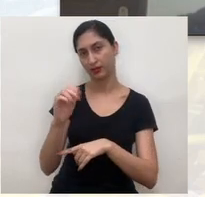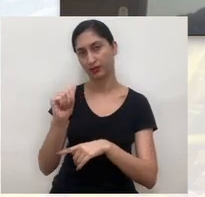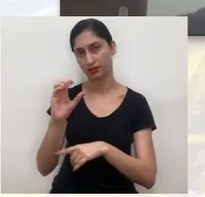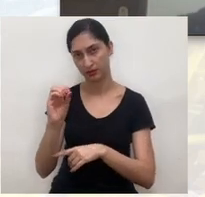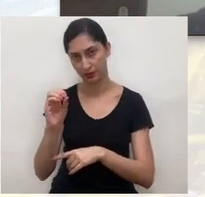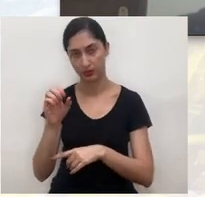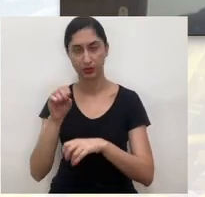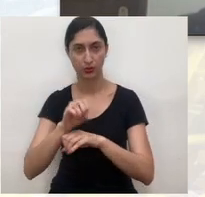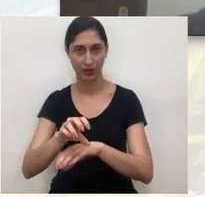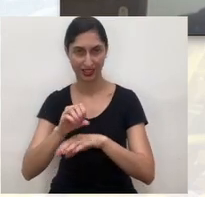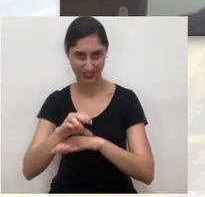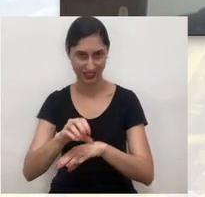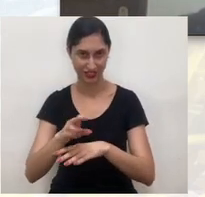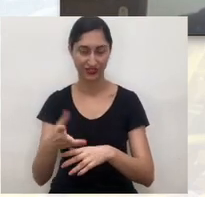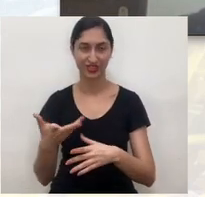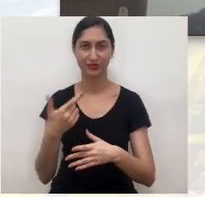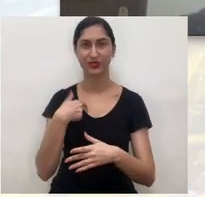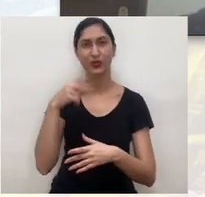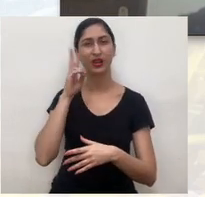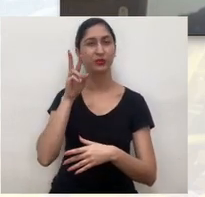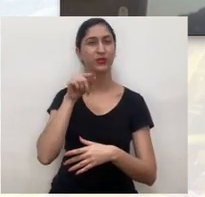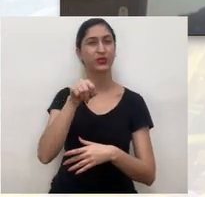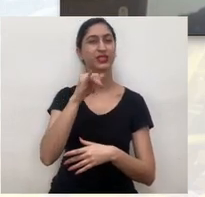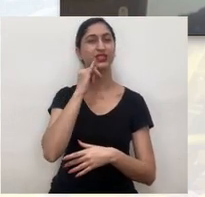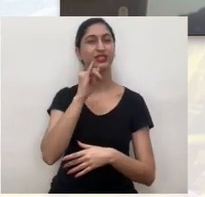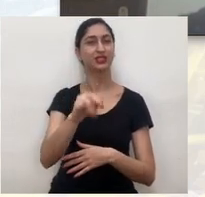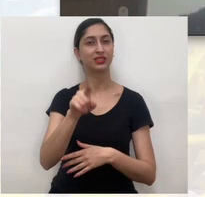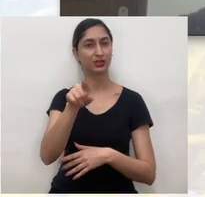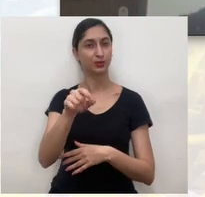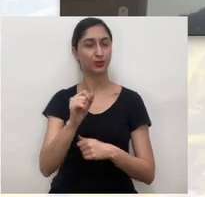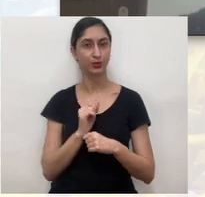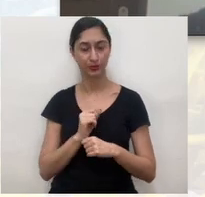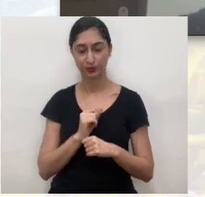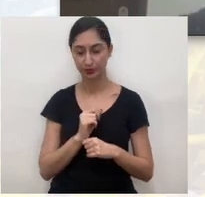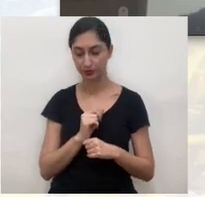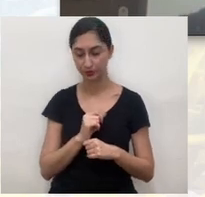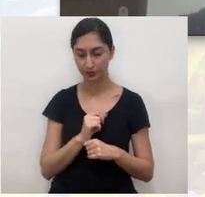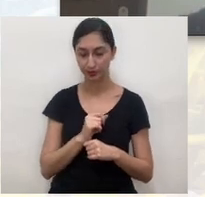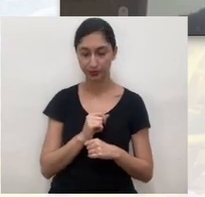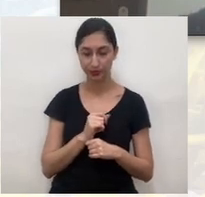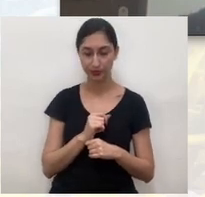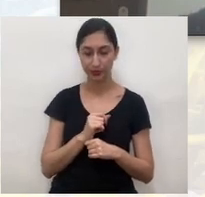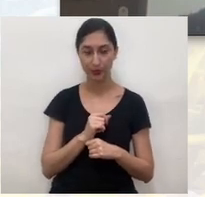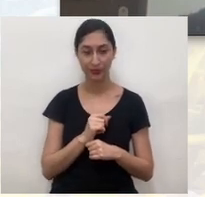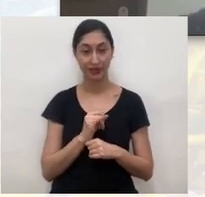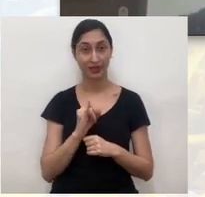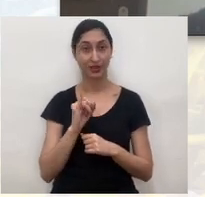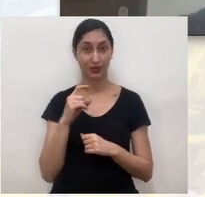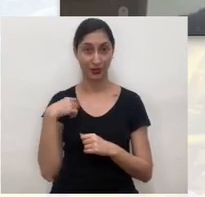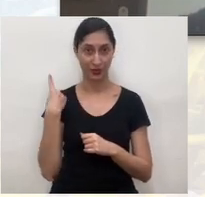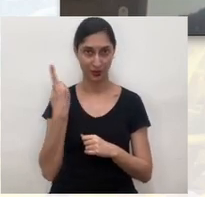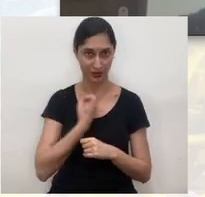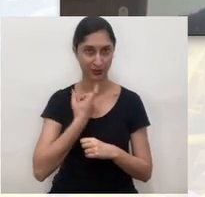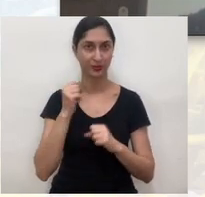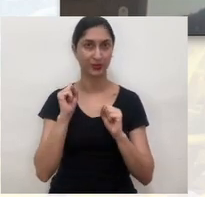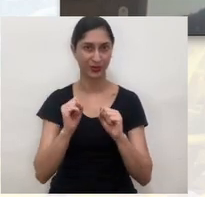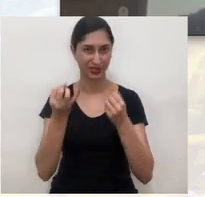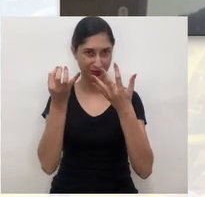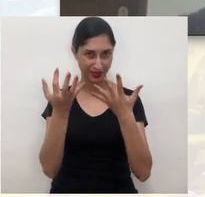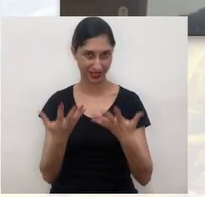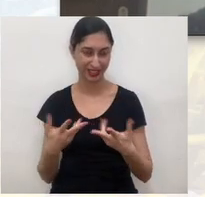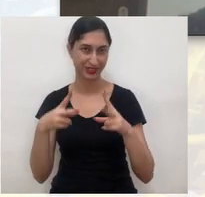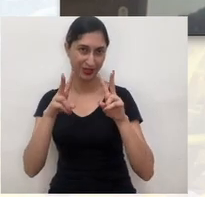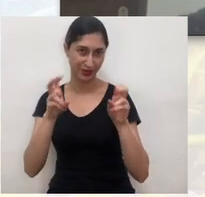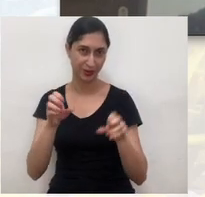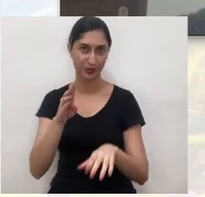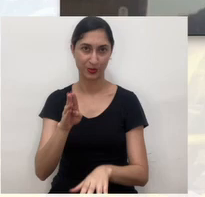eu me lembro que você apontou justamente isso, que se a gente pode falar num legado, talvez, do Burle Marx,